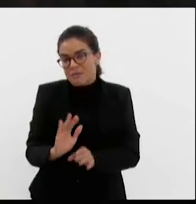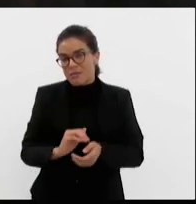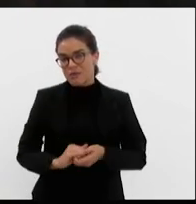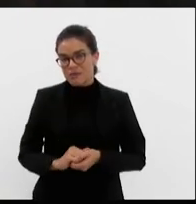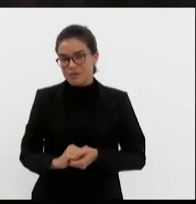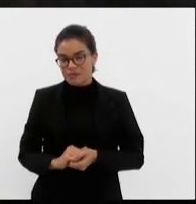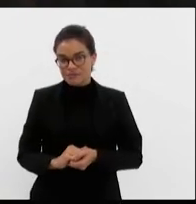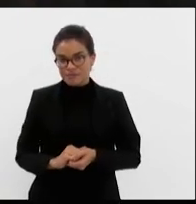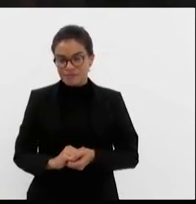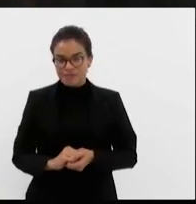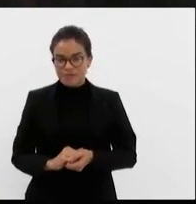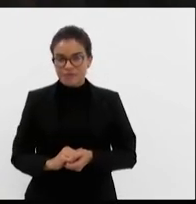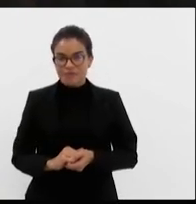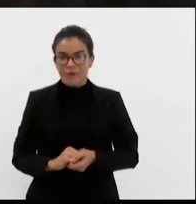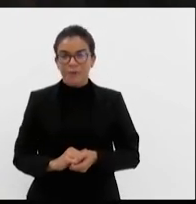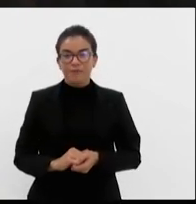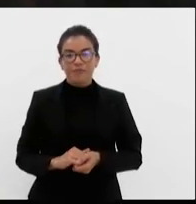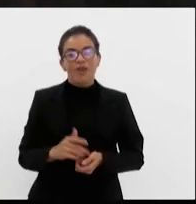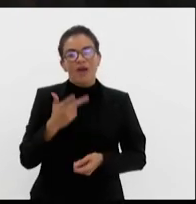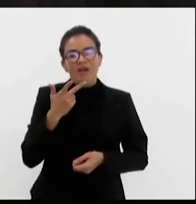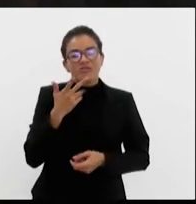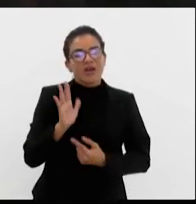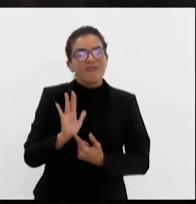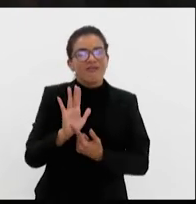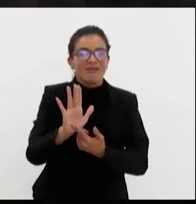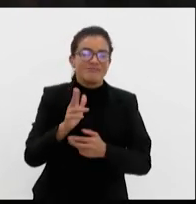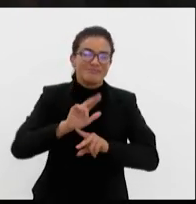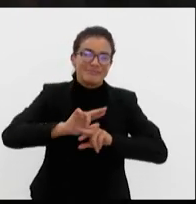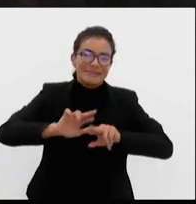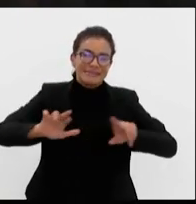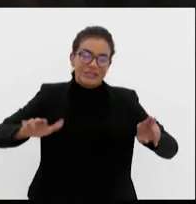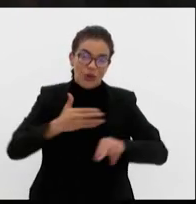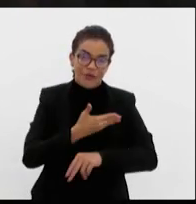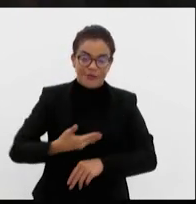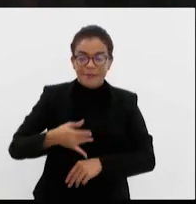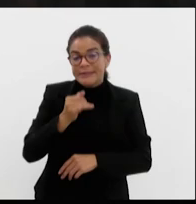recentemente, nos mais diversos governos. Por exemplo,